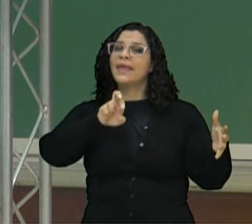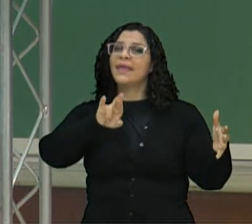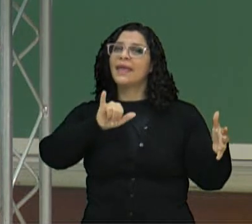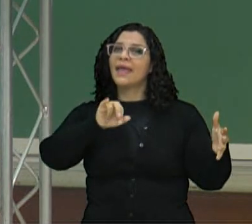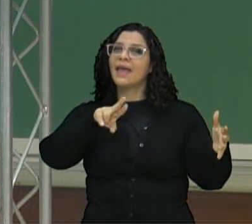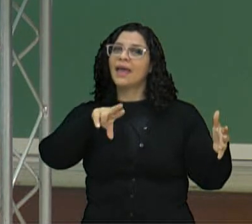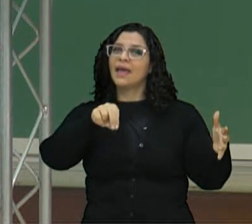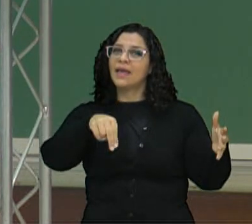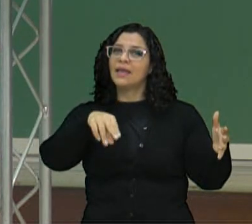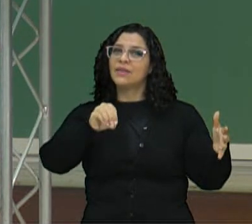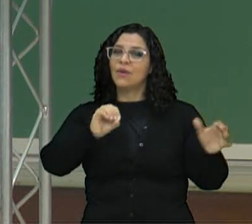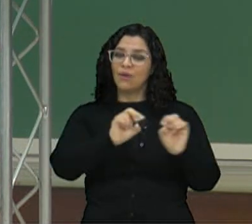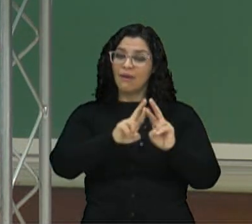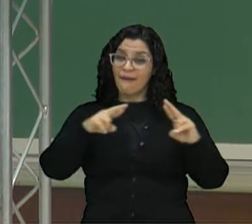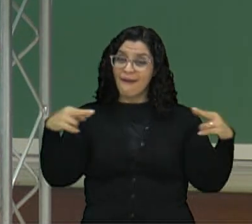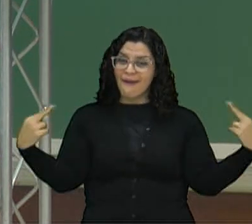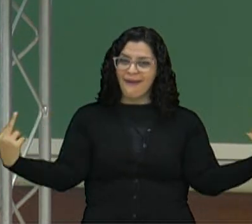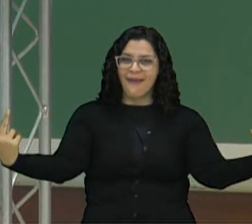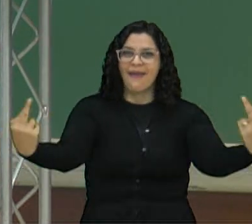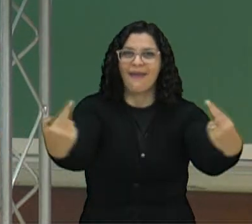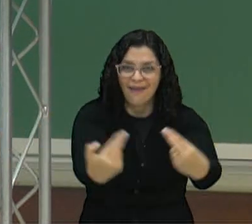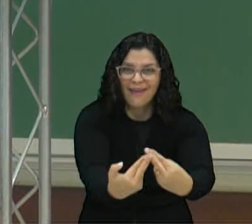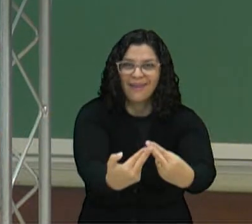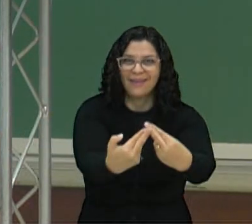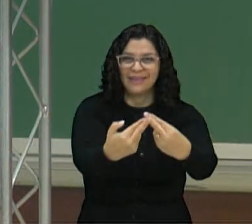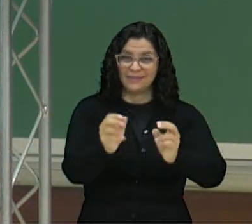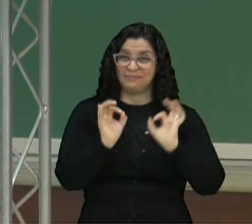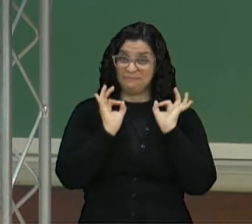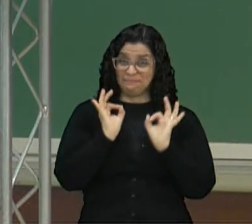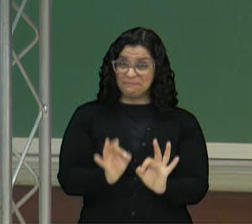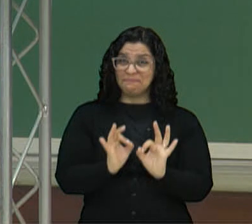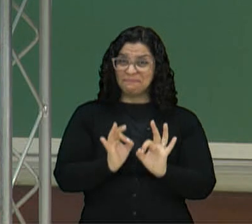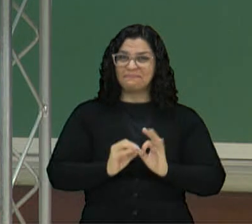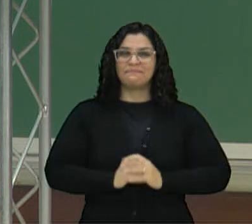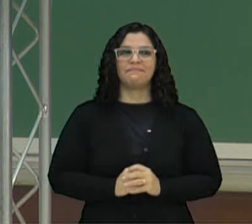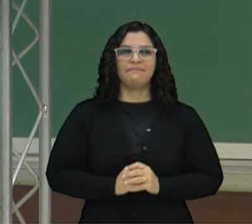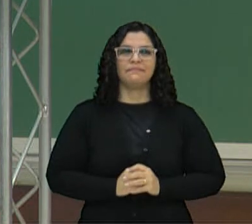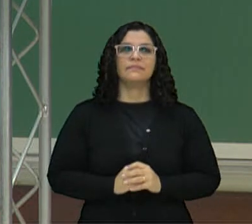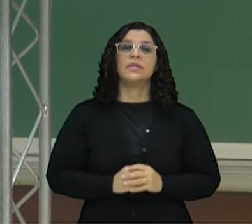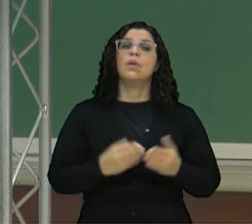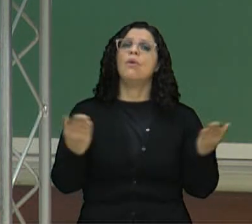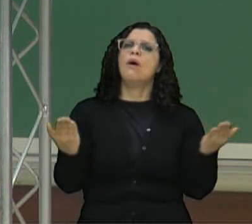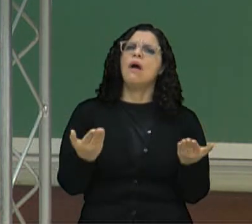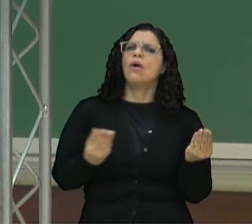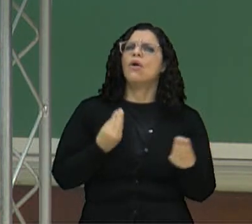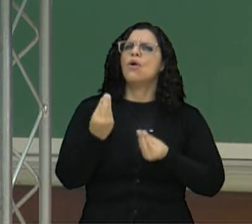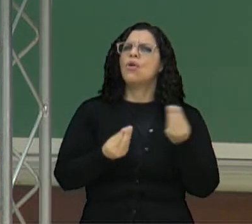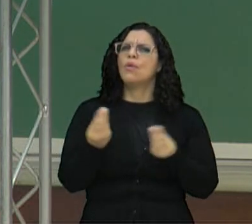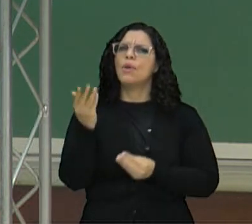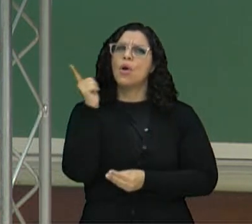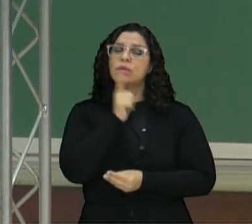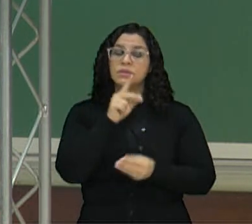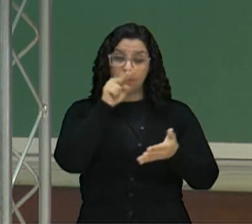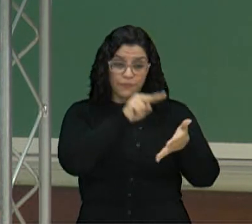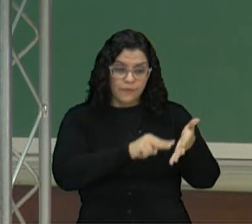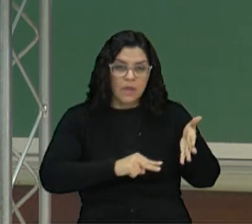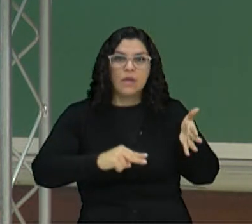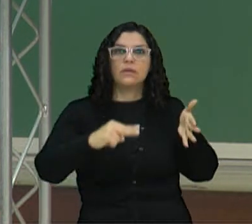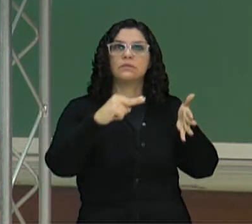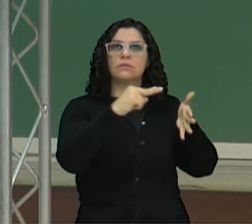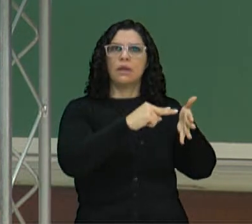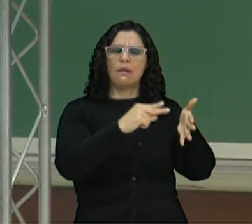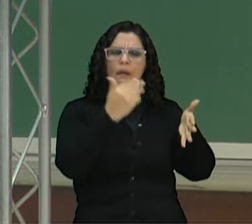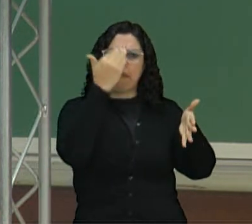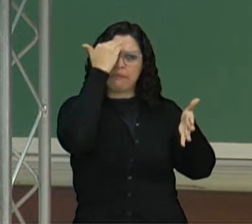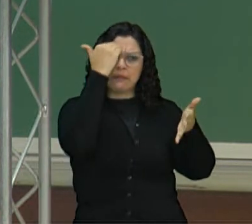que tinham características semelhantes eram todos agrupados dentro de um mesmo reino. E para a gente conseguir visualizar